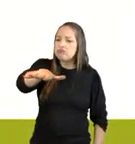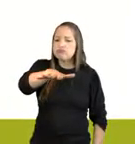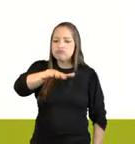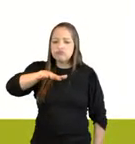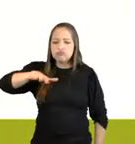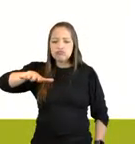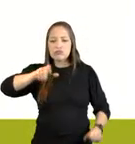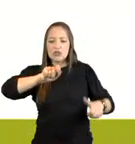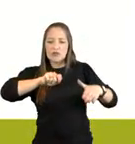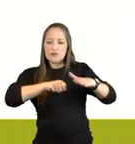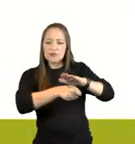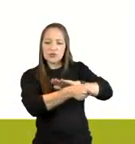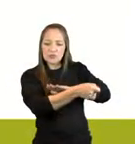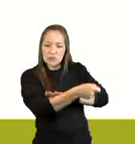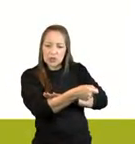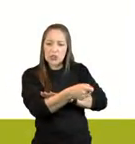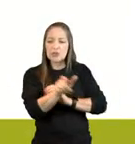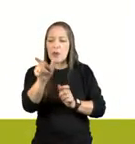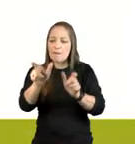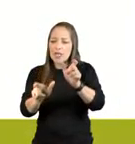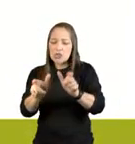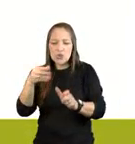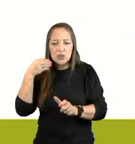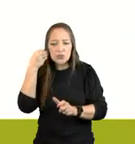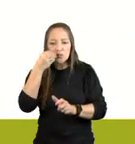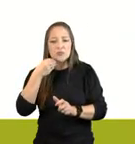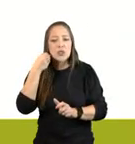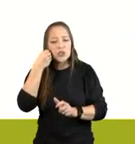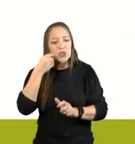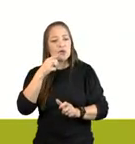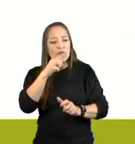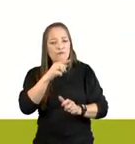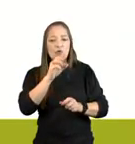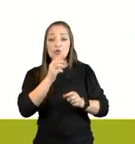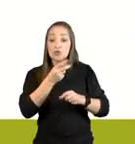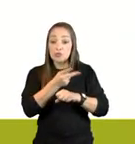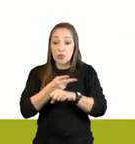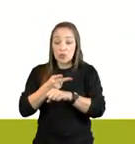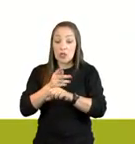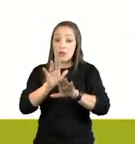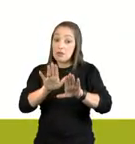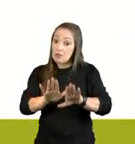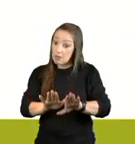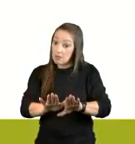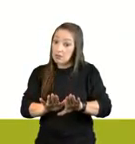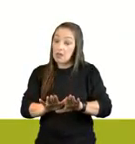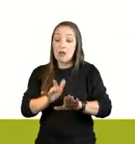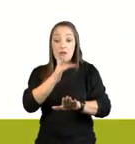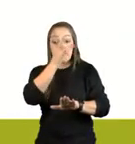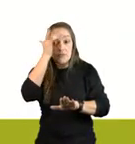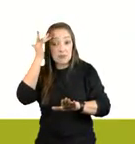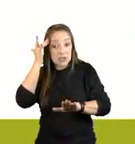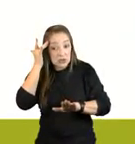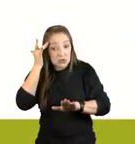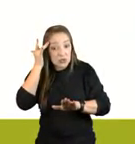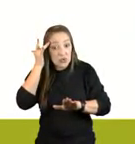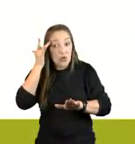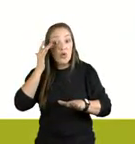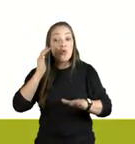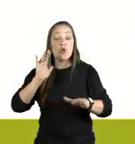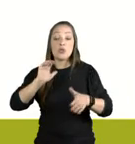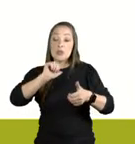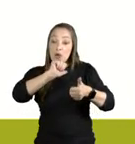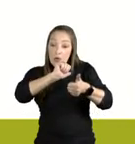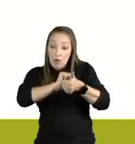classe de pessoas que falam. E, é claro, não procure pessoas que não são regulamentadas, né? Porque é o que eu estava